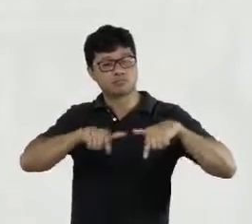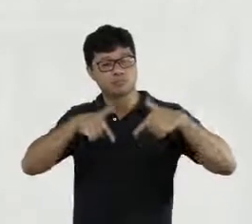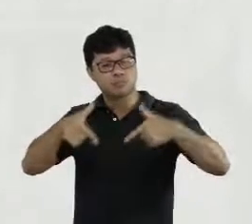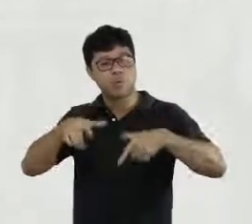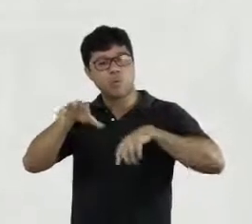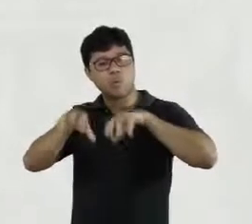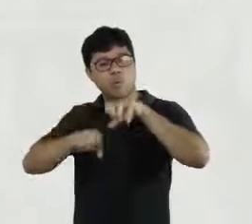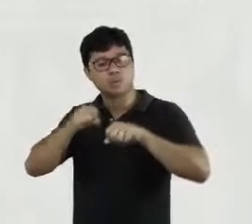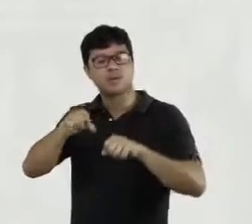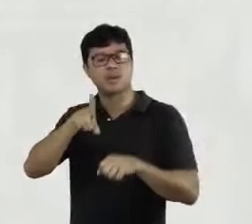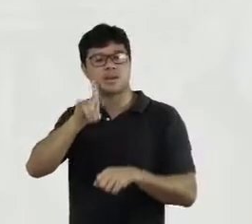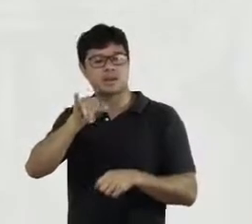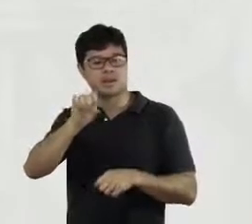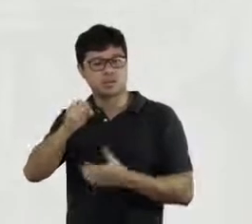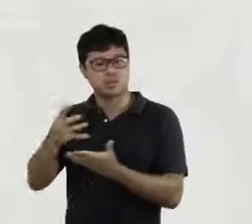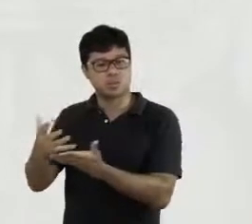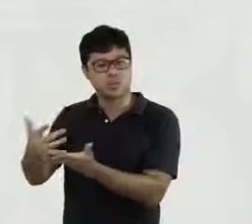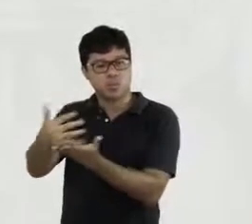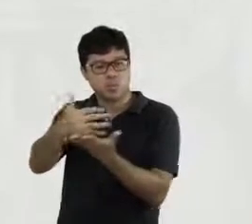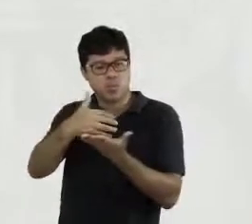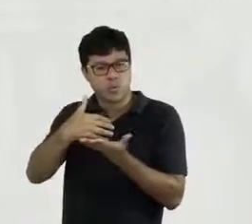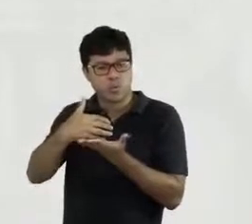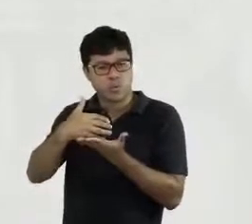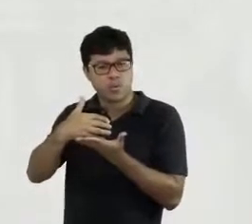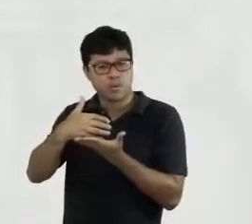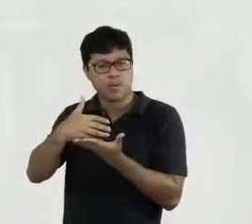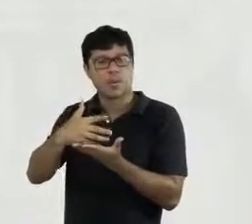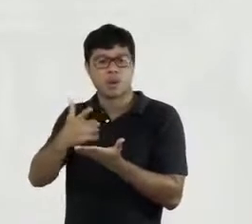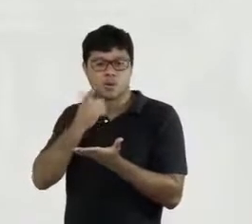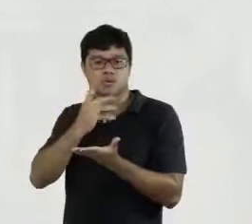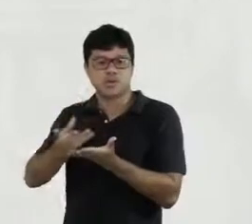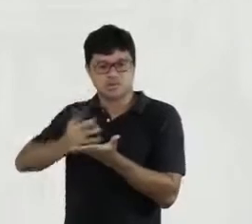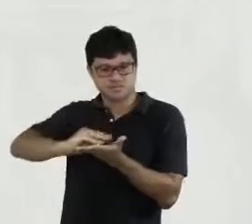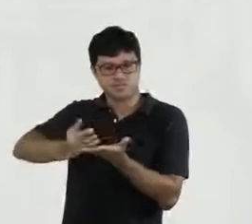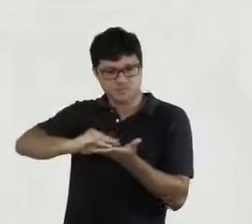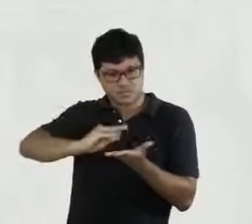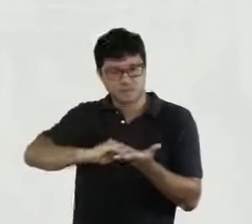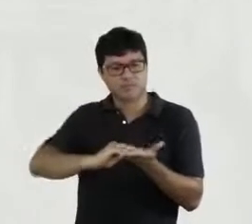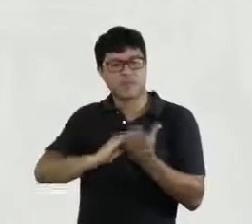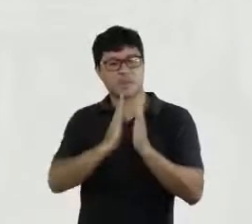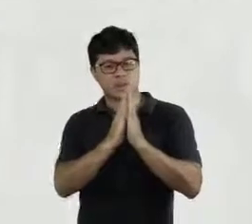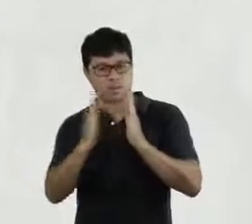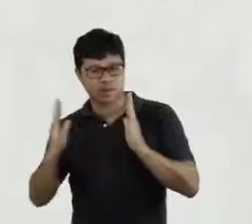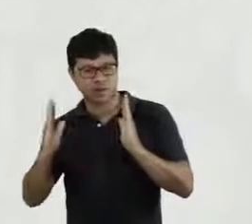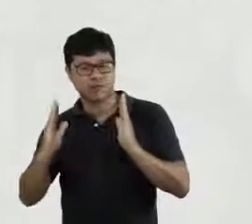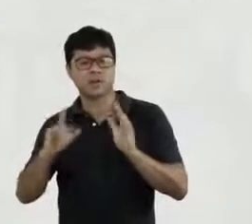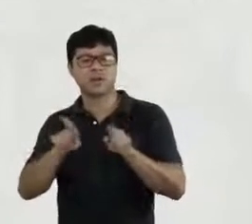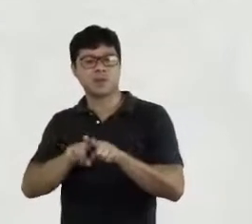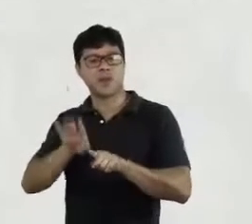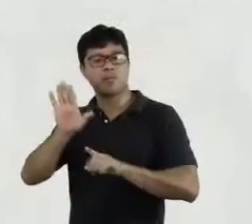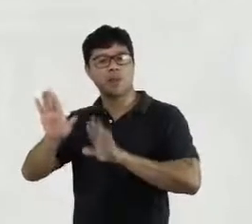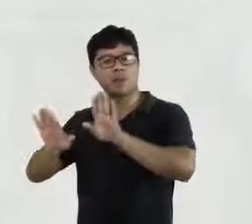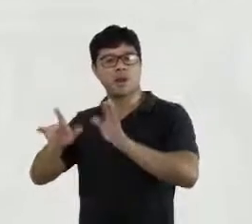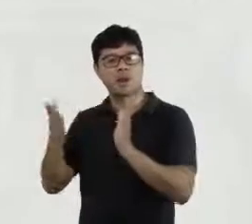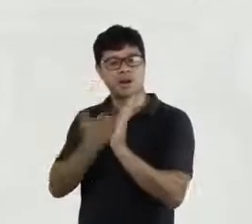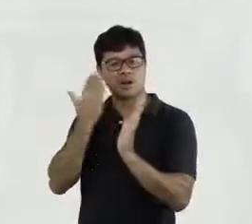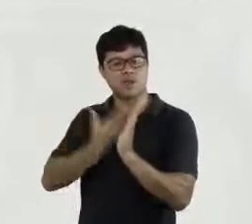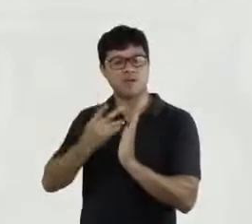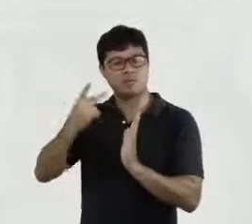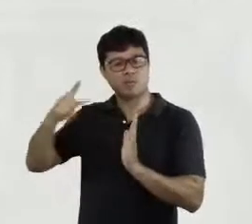os dados que vão formular o registro bibliográfico e individualizar aquela